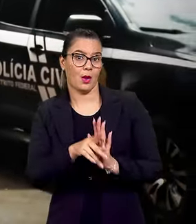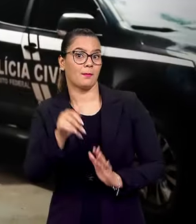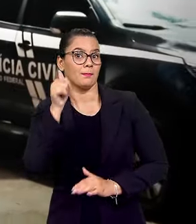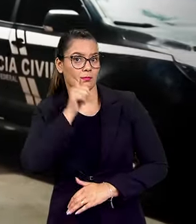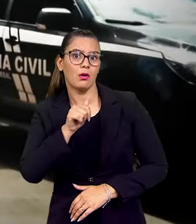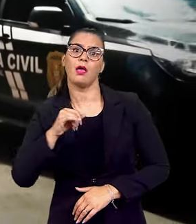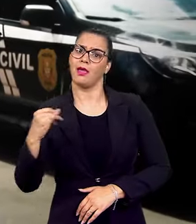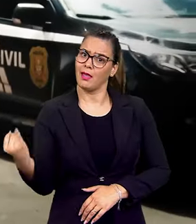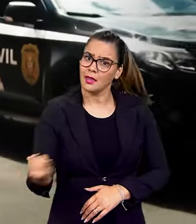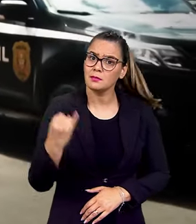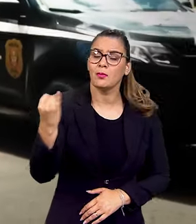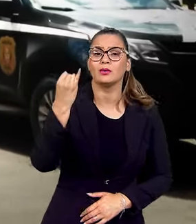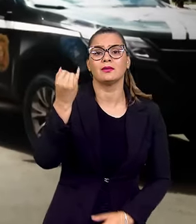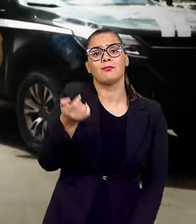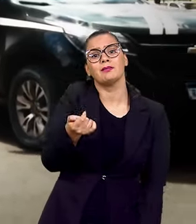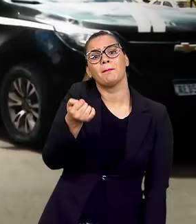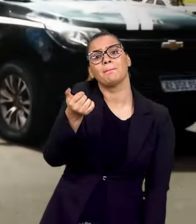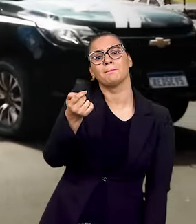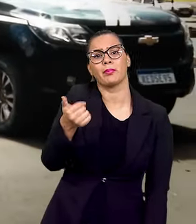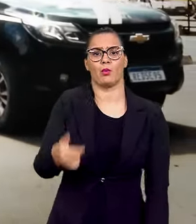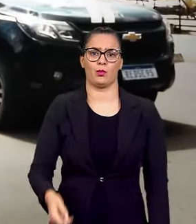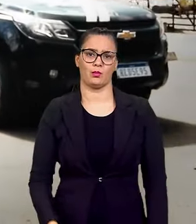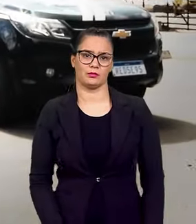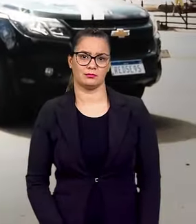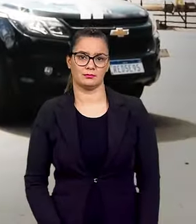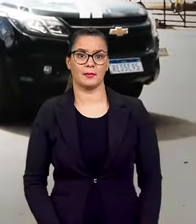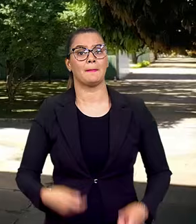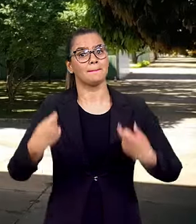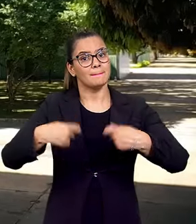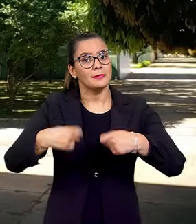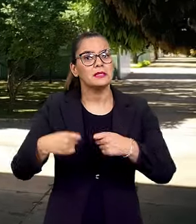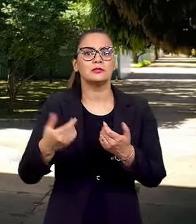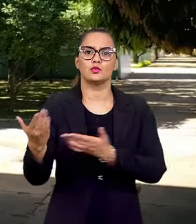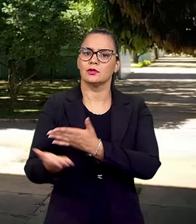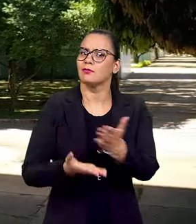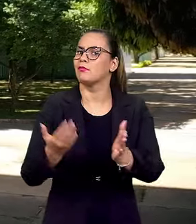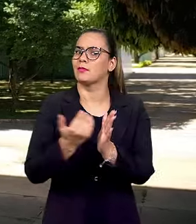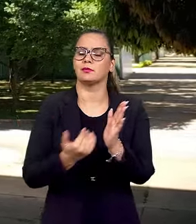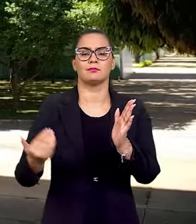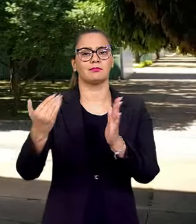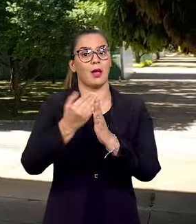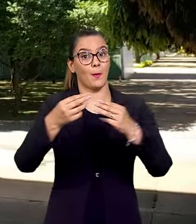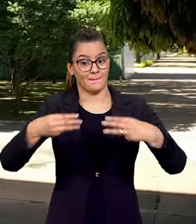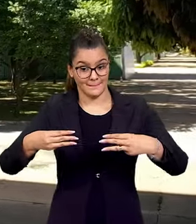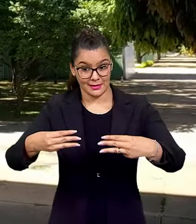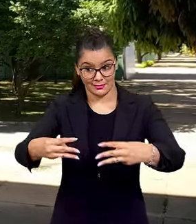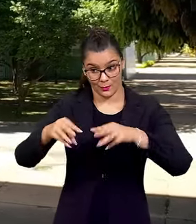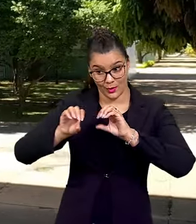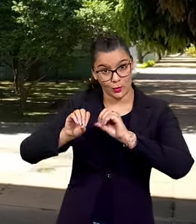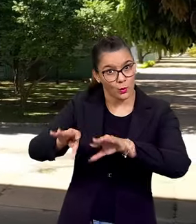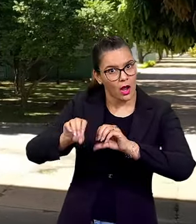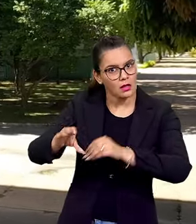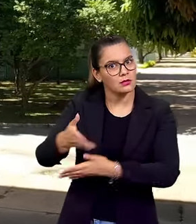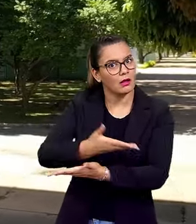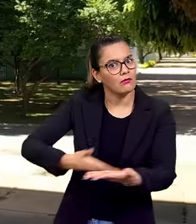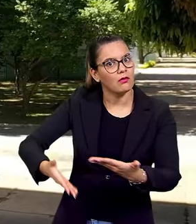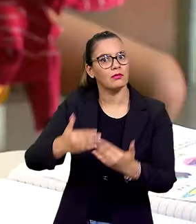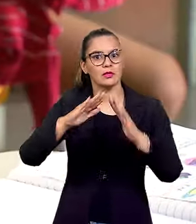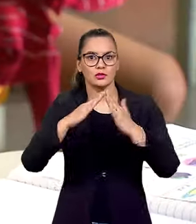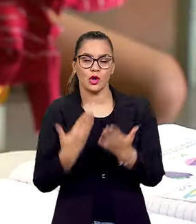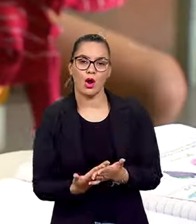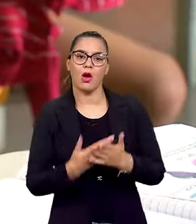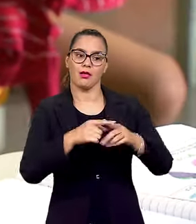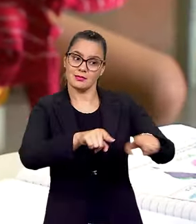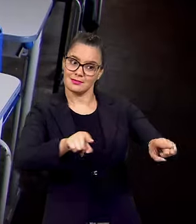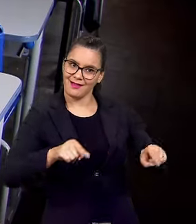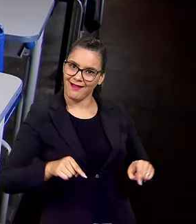para atender as mulheres são importantes, mas não são suficientes. Haveria necessidade de um envolvimento maior do Ministério de Educação,